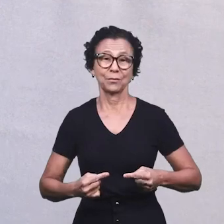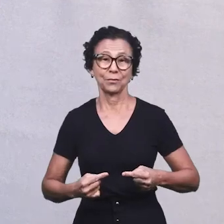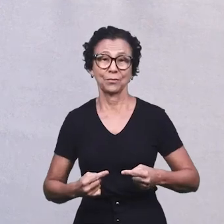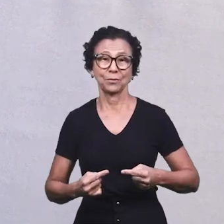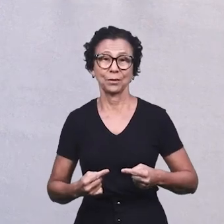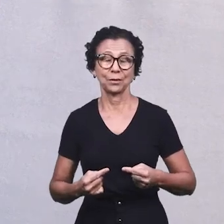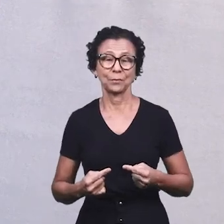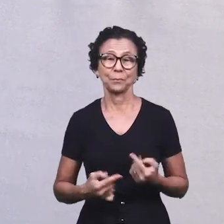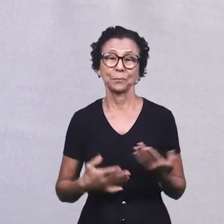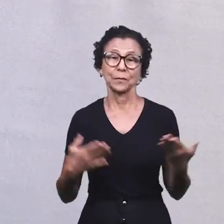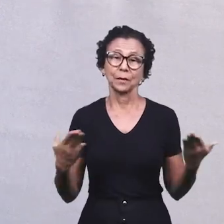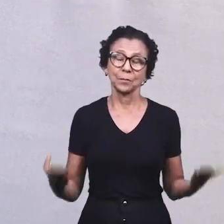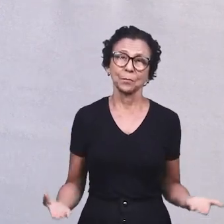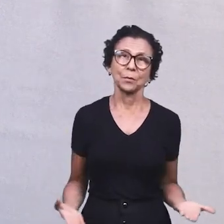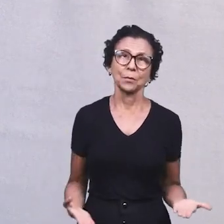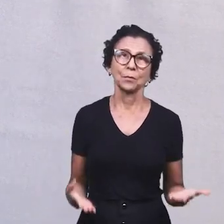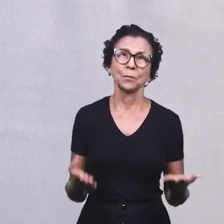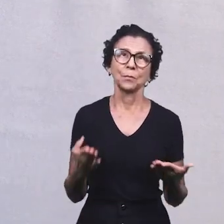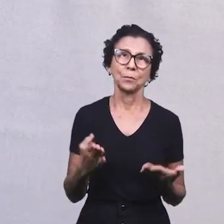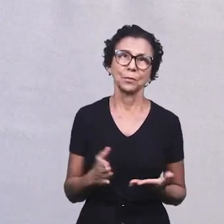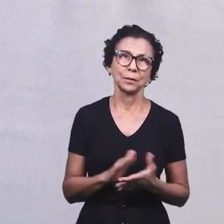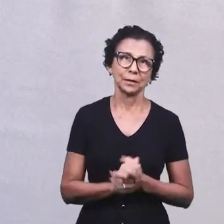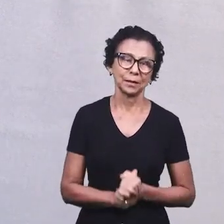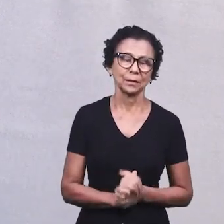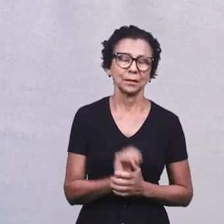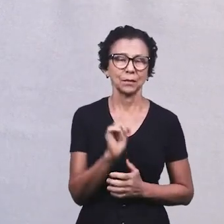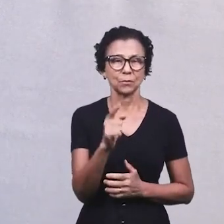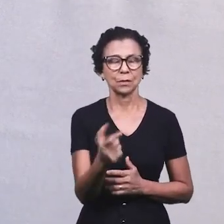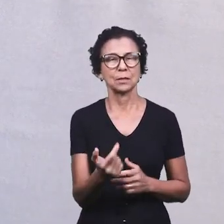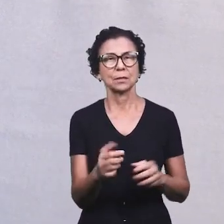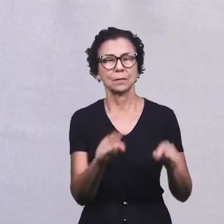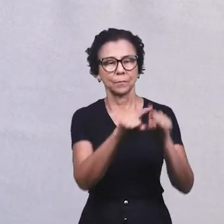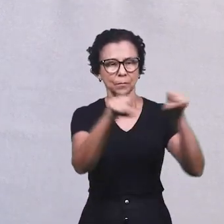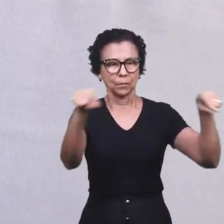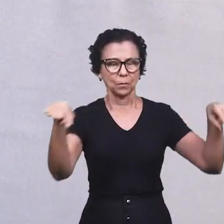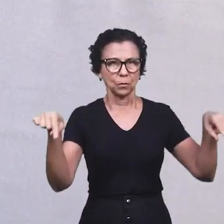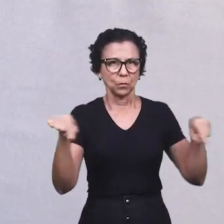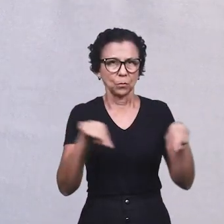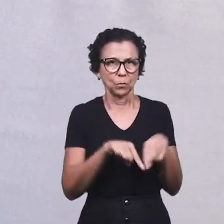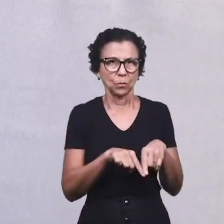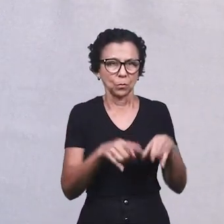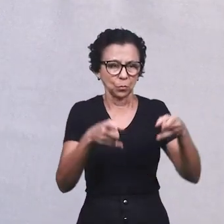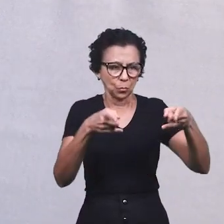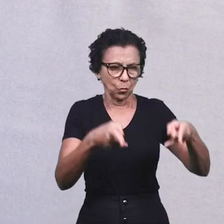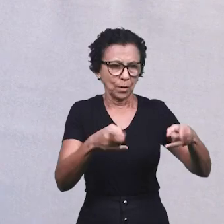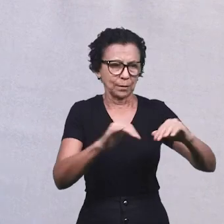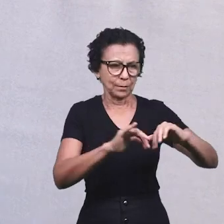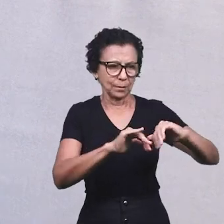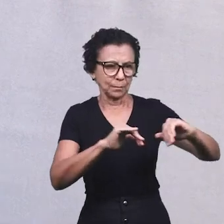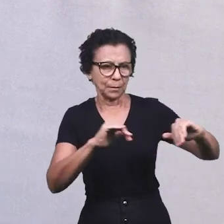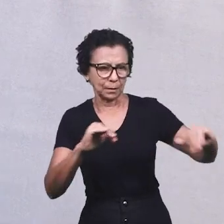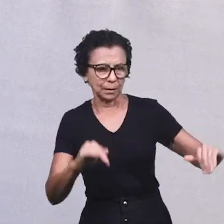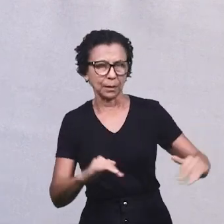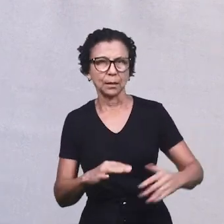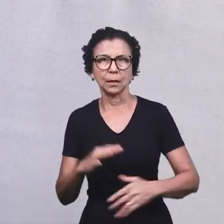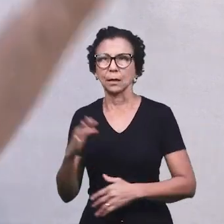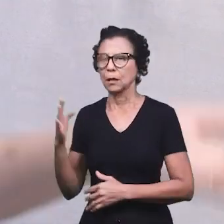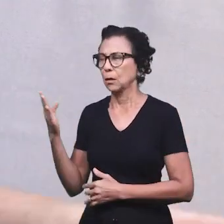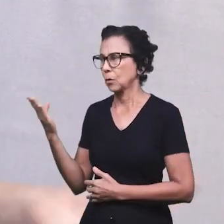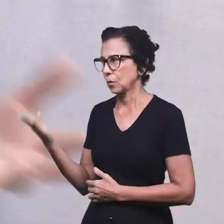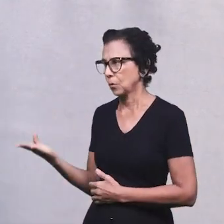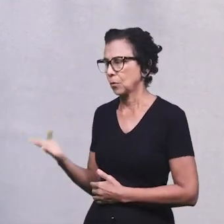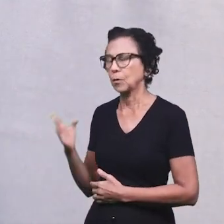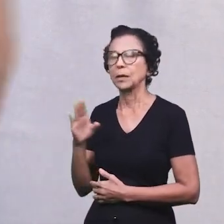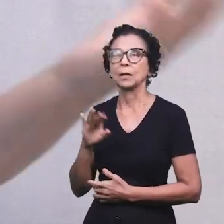todos. Porque uma coisa é você separar um quarto ali, como foi a situação do irmão, às